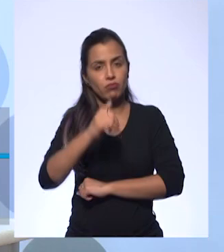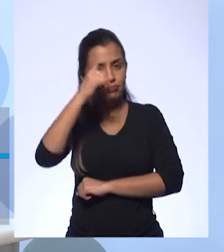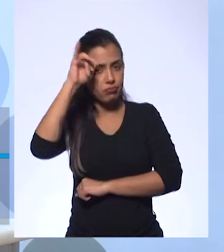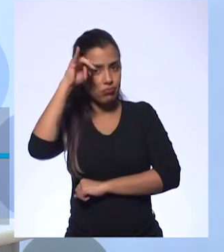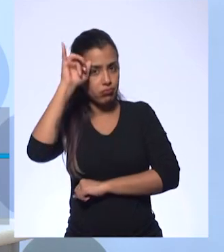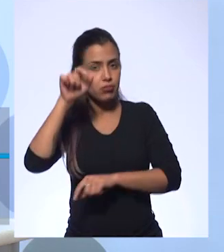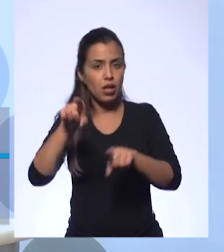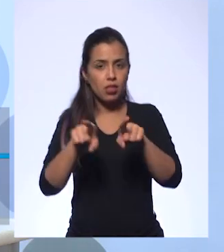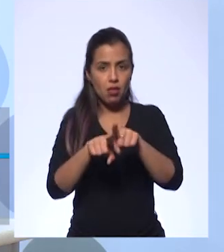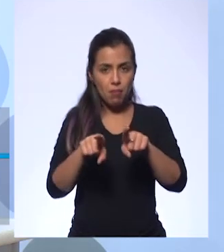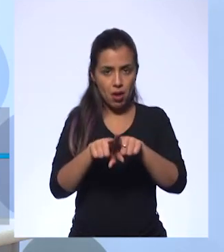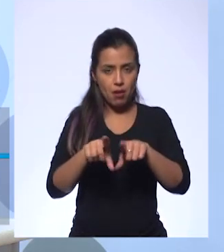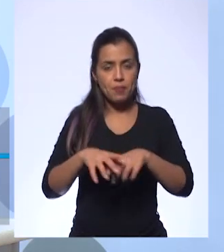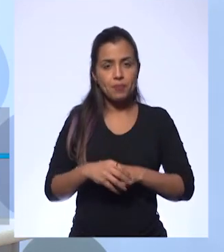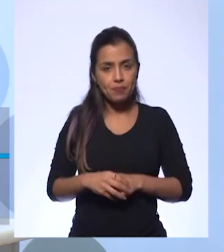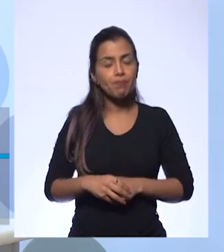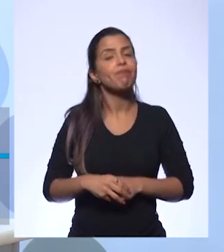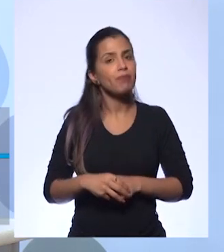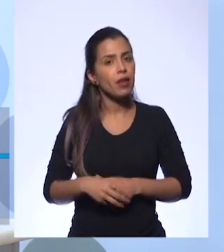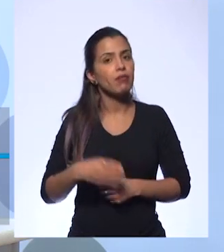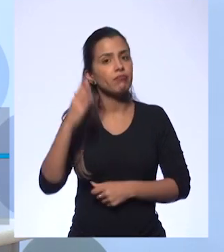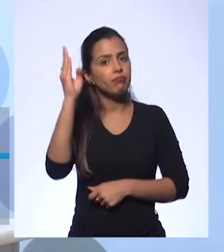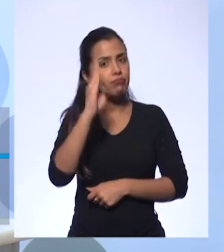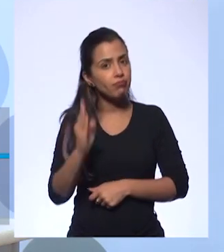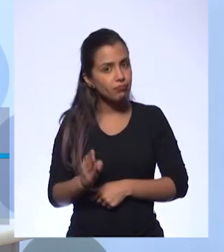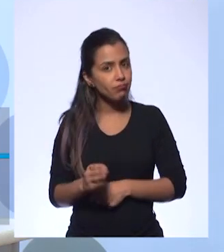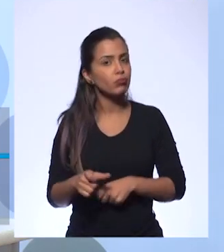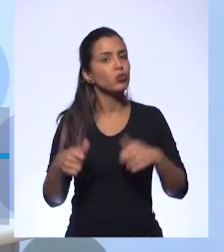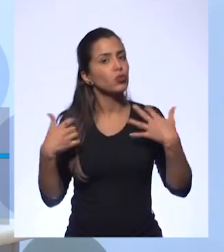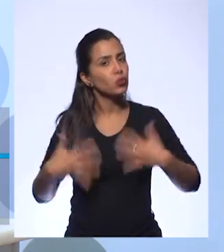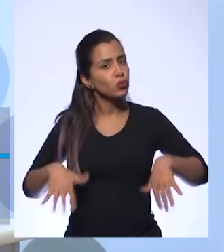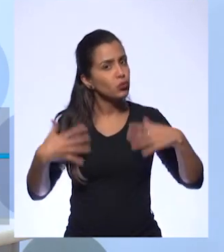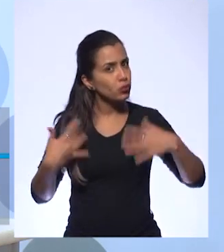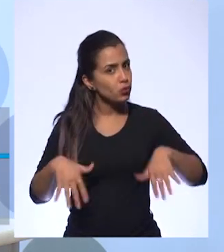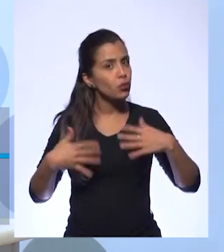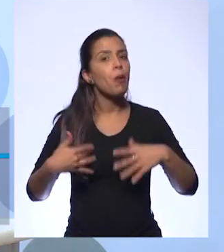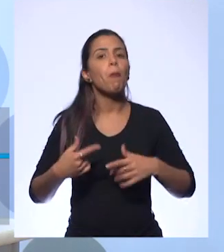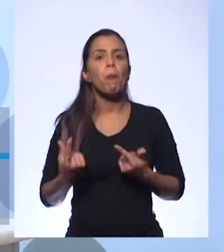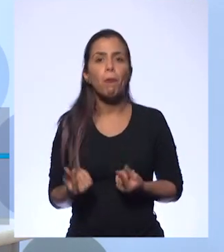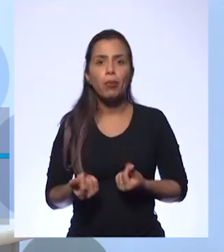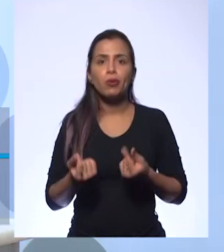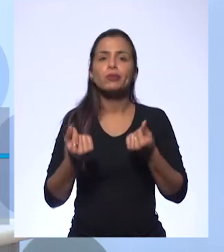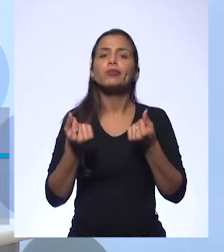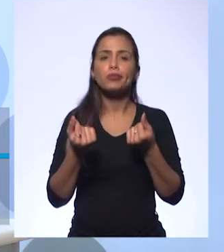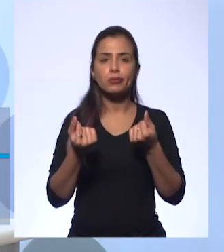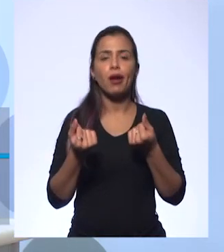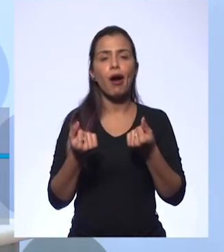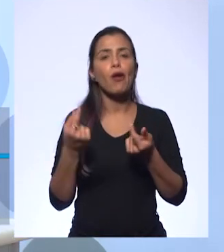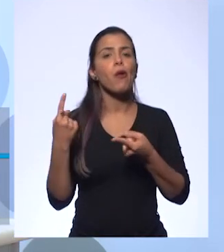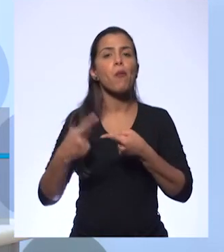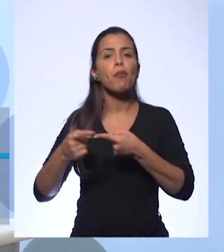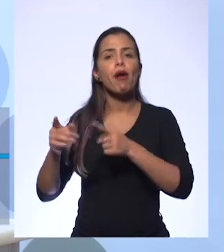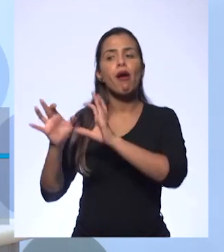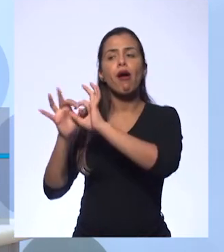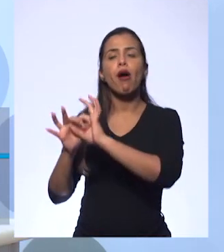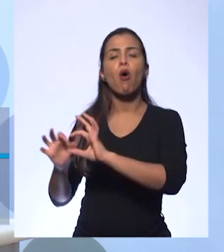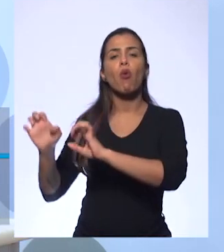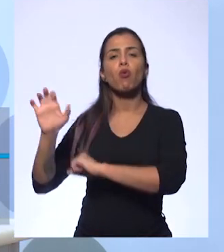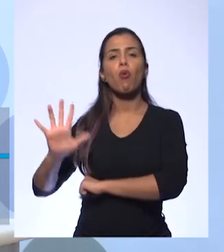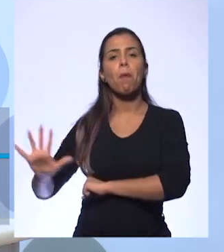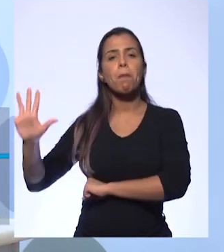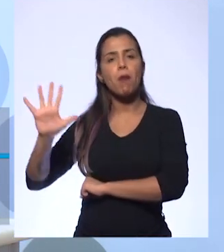agropecuária no Brasil sofre, né, com o excedente tarifário que é cobrado aí pela União Europeia. Então é importante aí